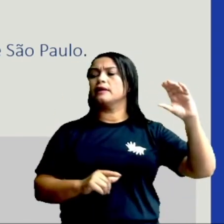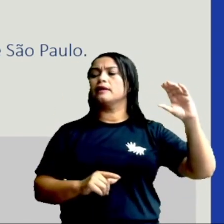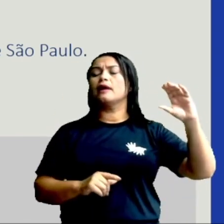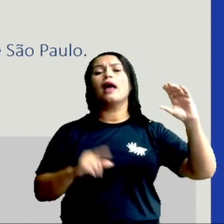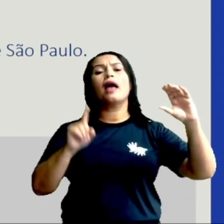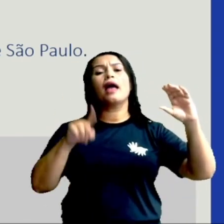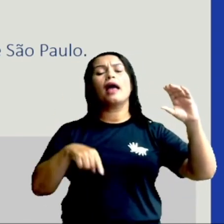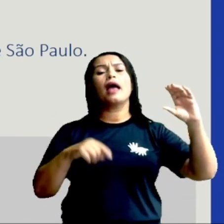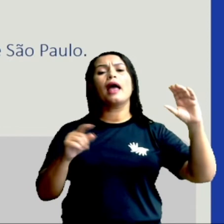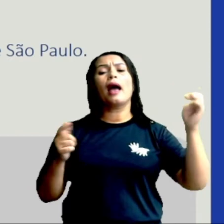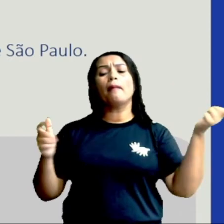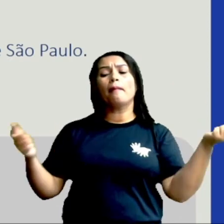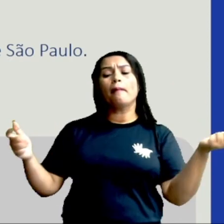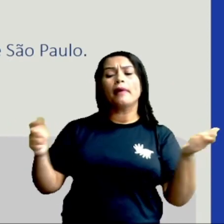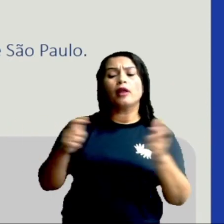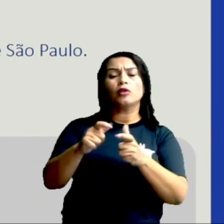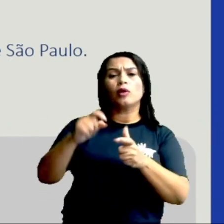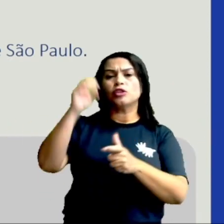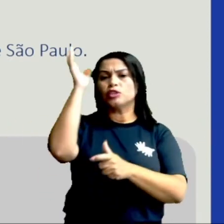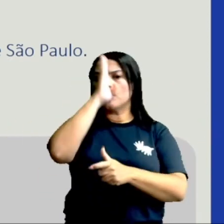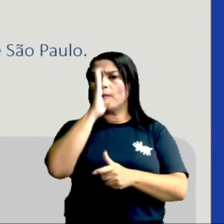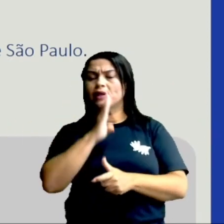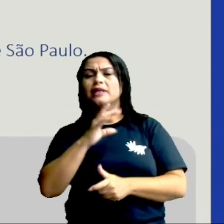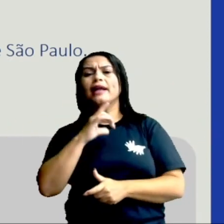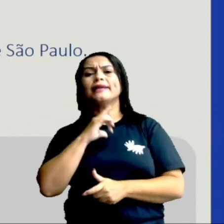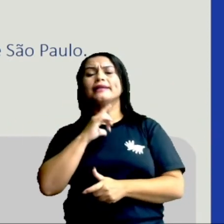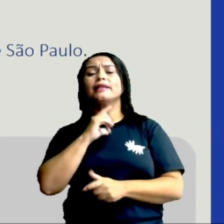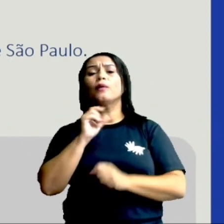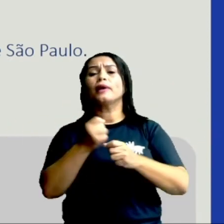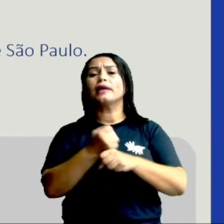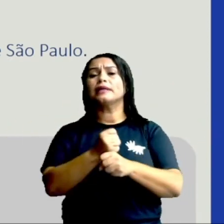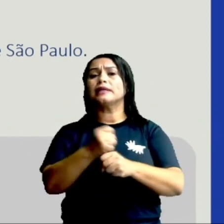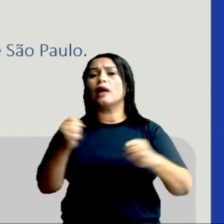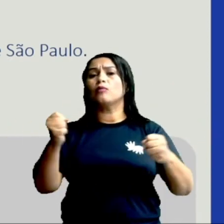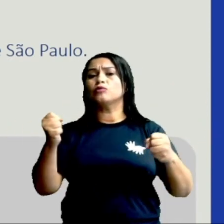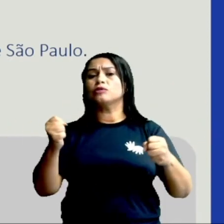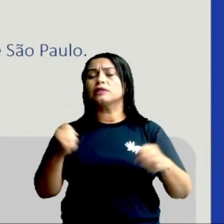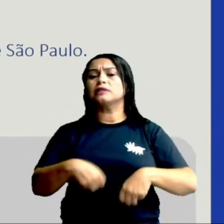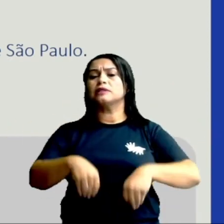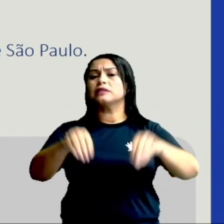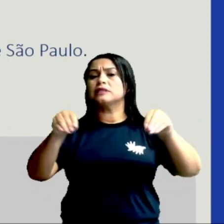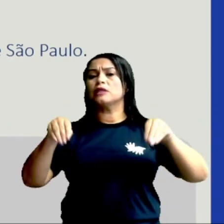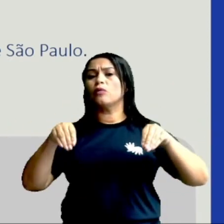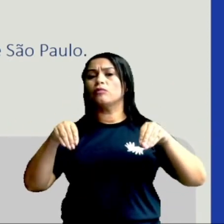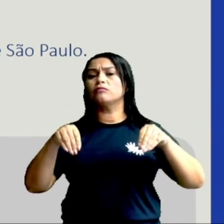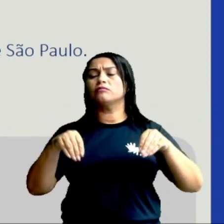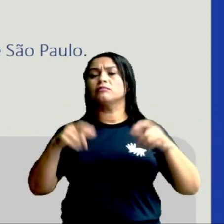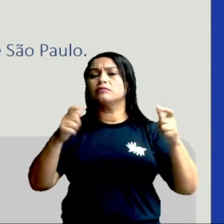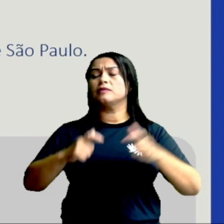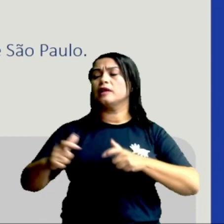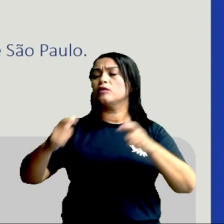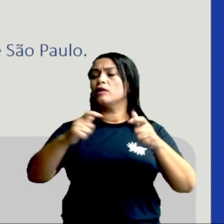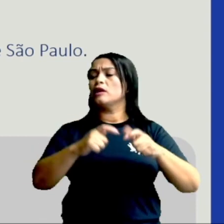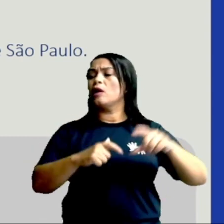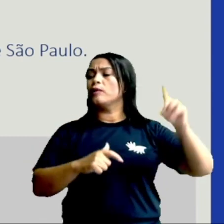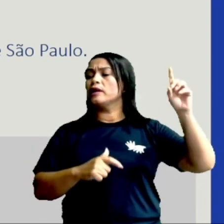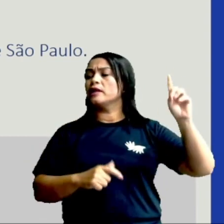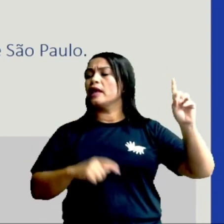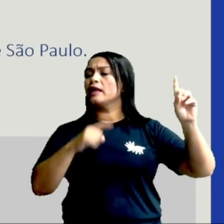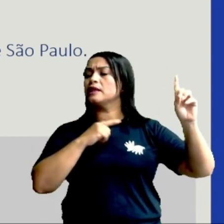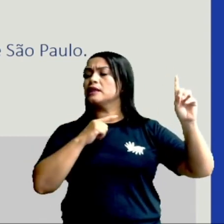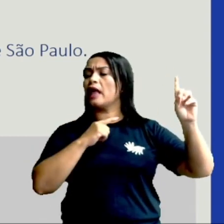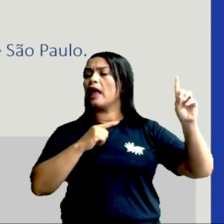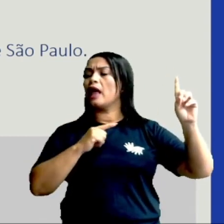Letra C. É a menor região brasileira em termos de extensão territorial. E letra D. Possui